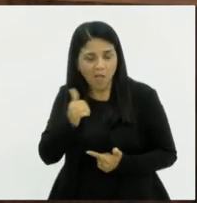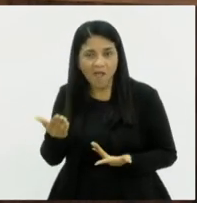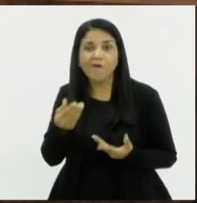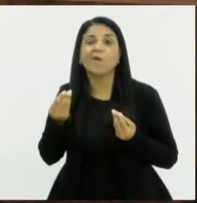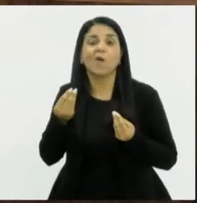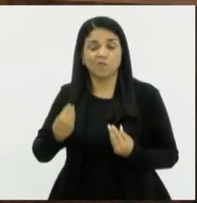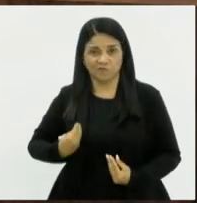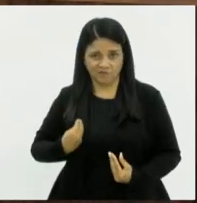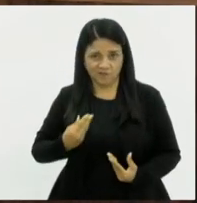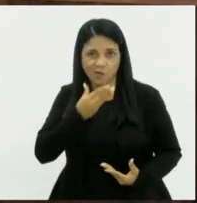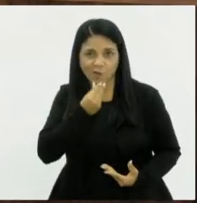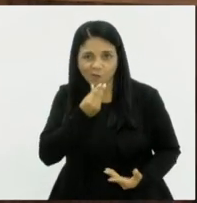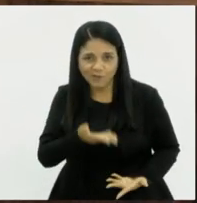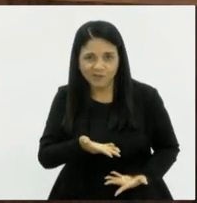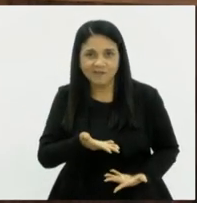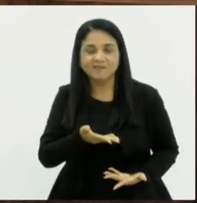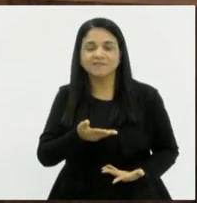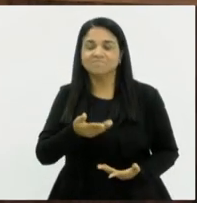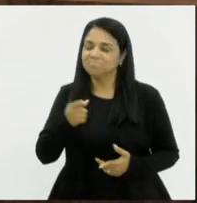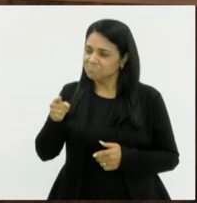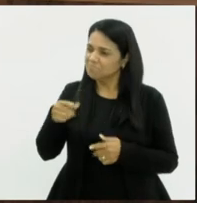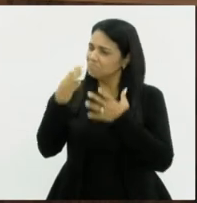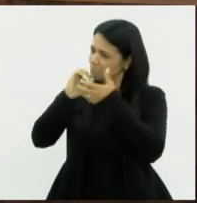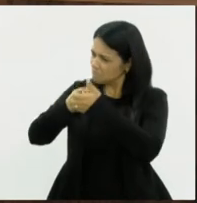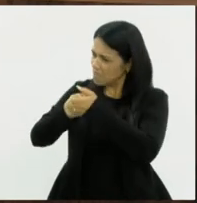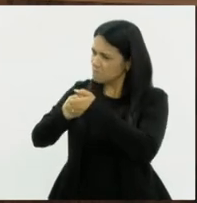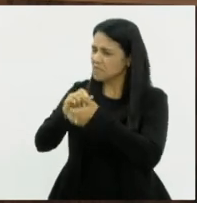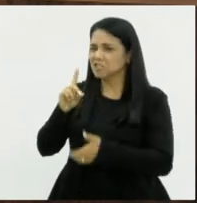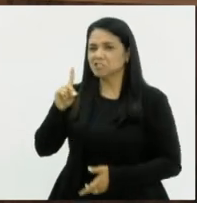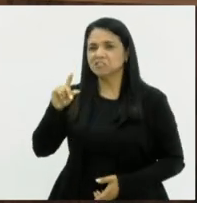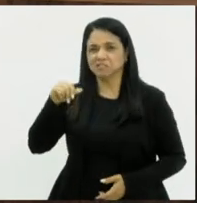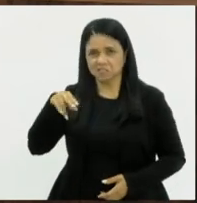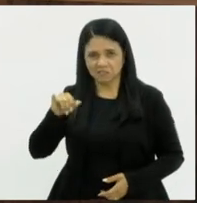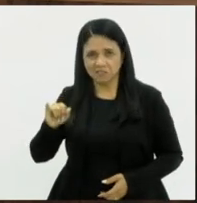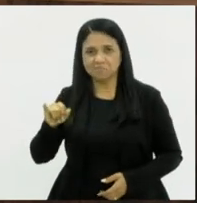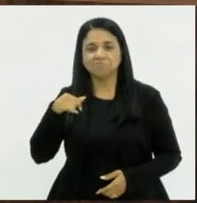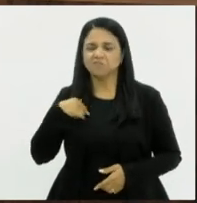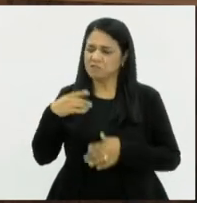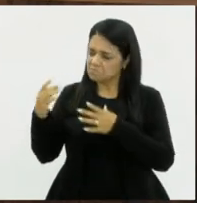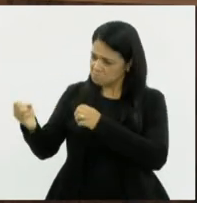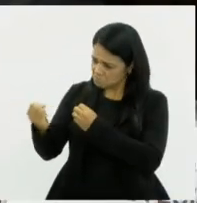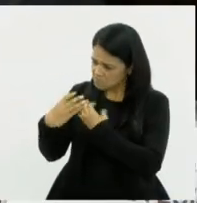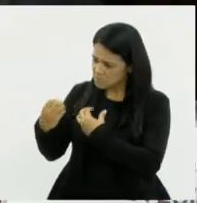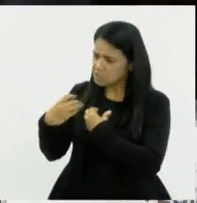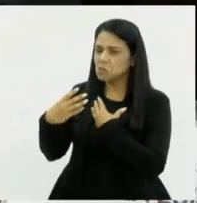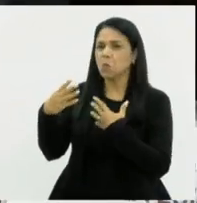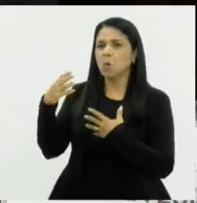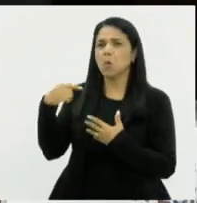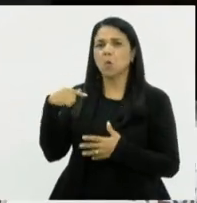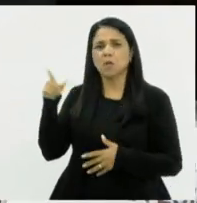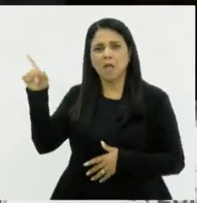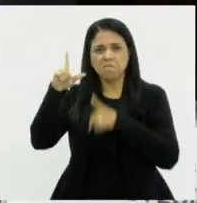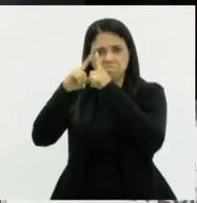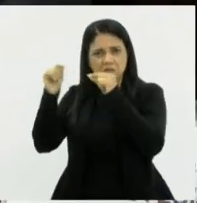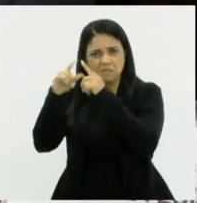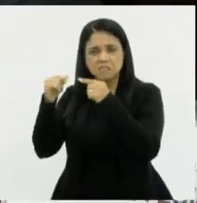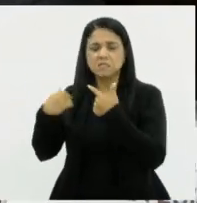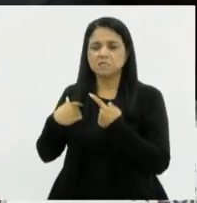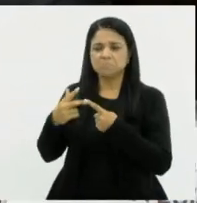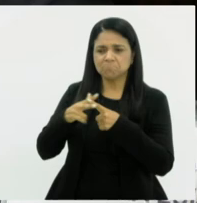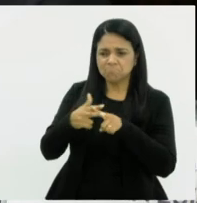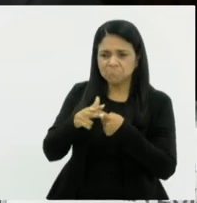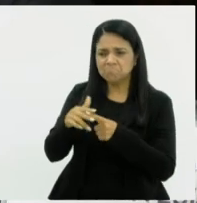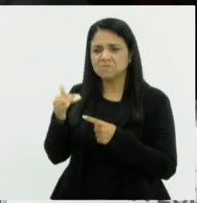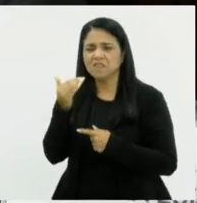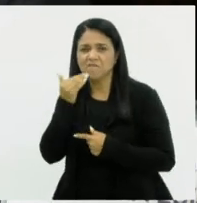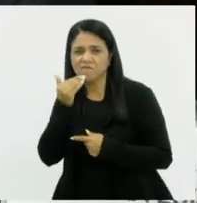conta comigo. Dani, você tem me ensinado muito lá em Brasília, tem me corrigido nos meus erros, nos meus